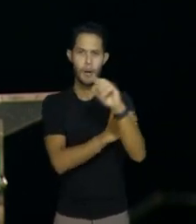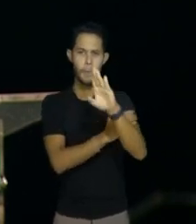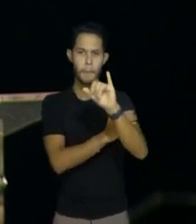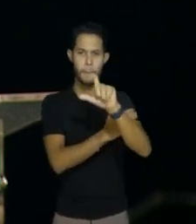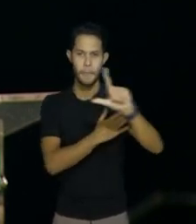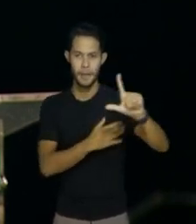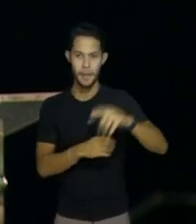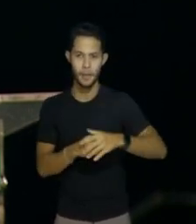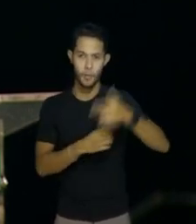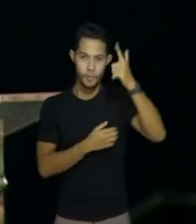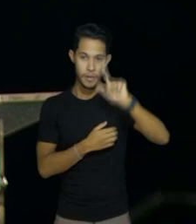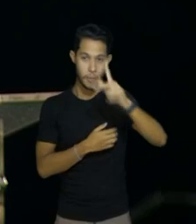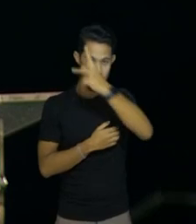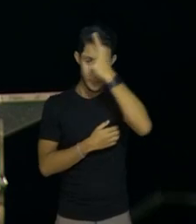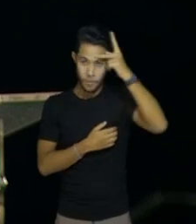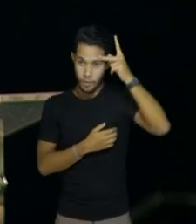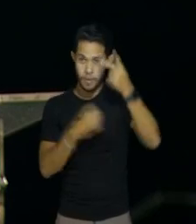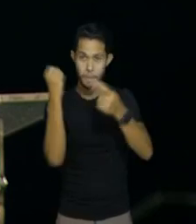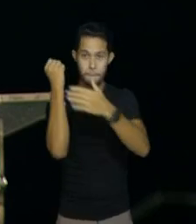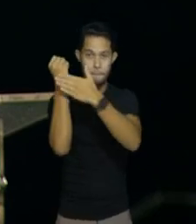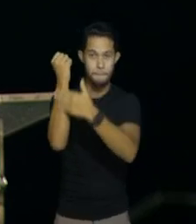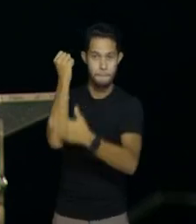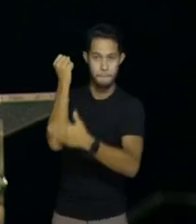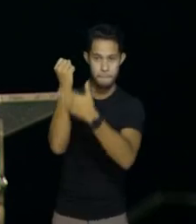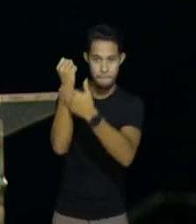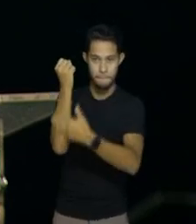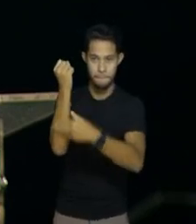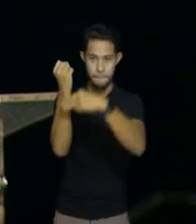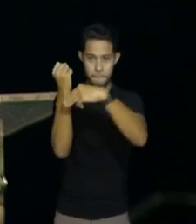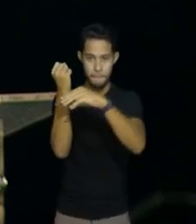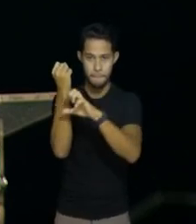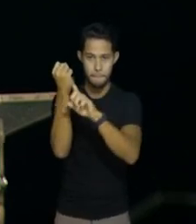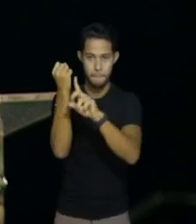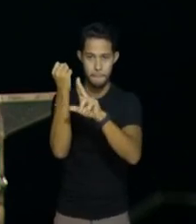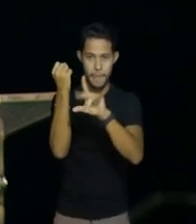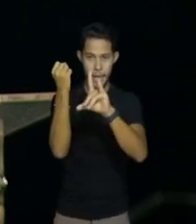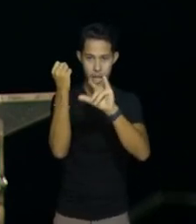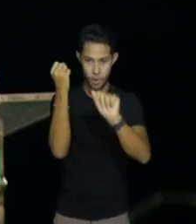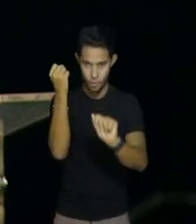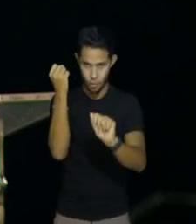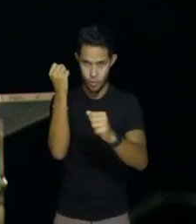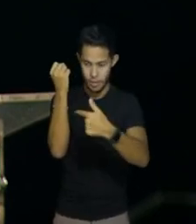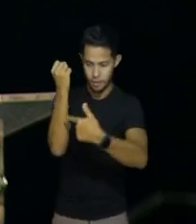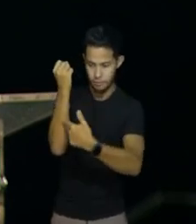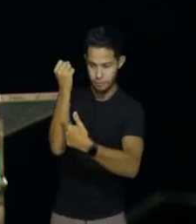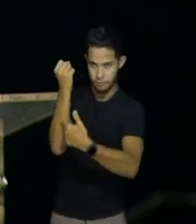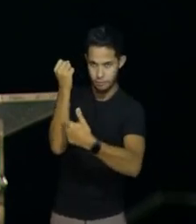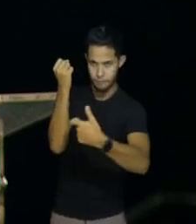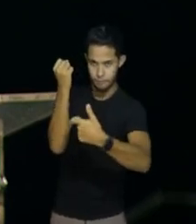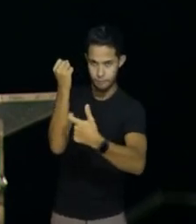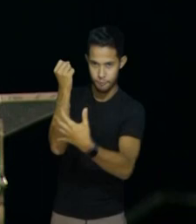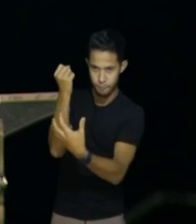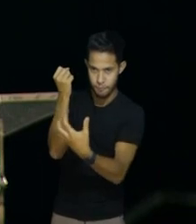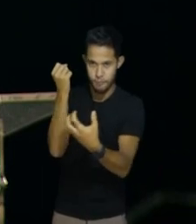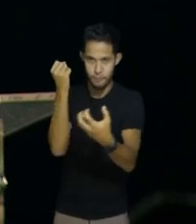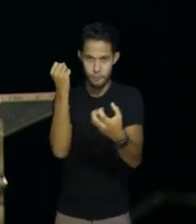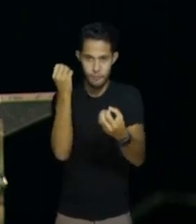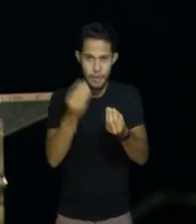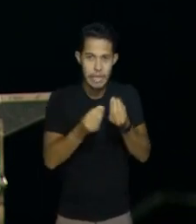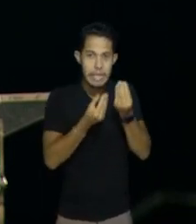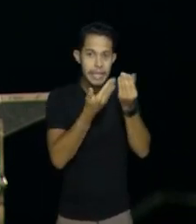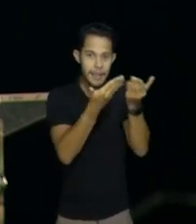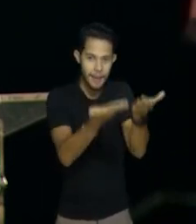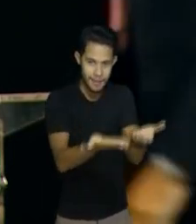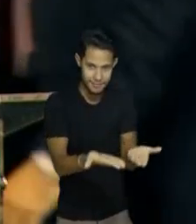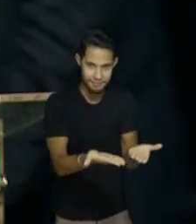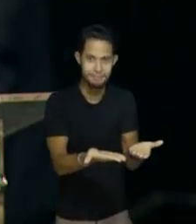compatível de medula. Para você achar um doador 100% compatível é de 1 em 100 mil. E em 2015